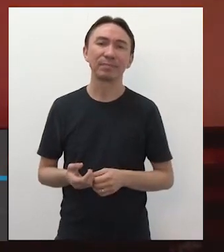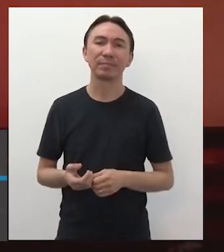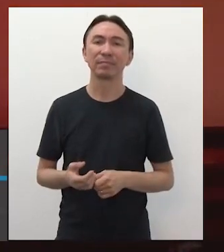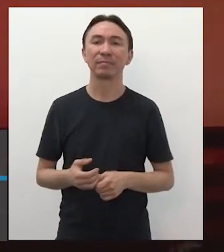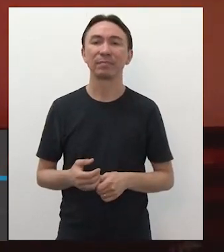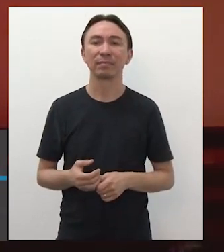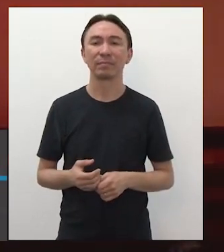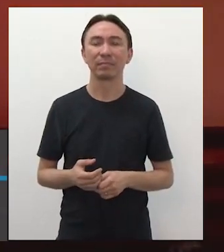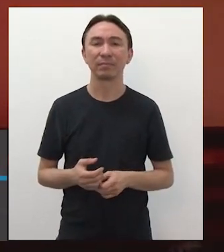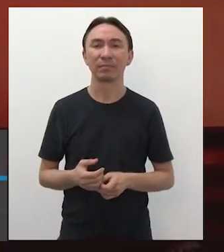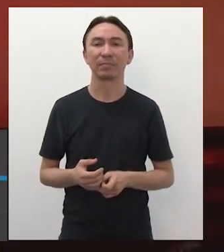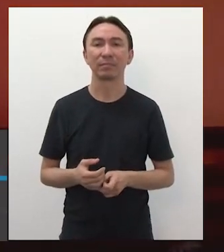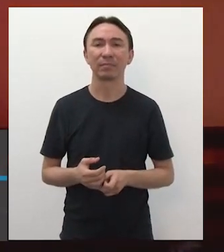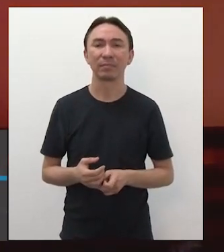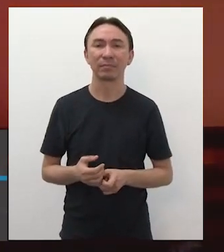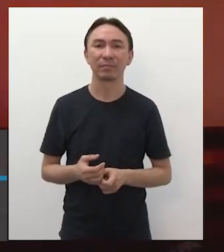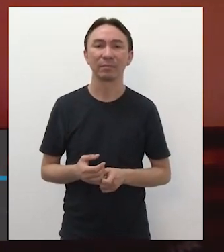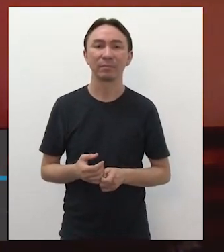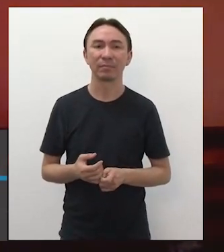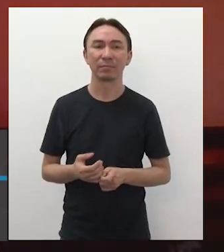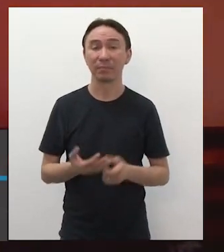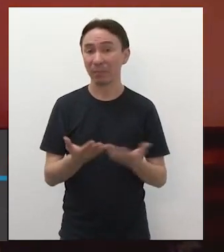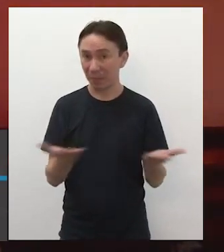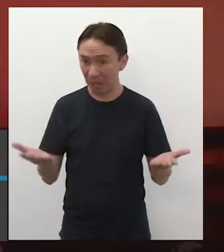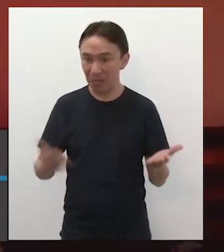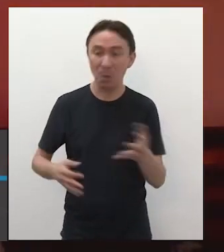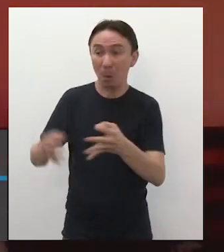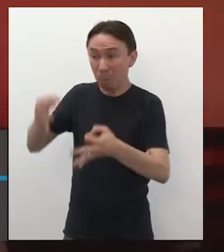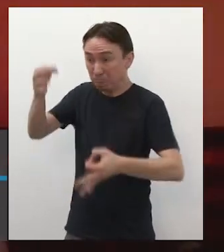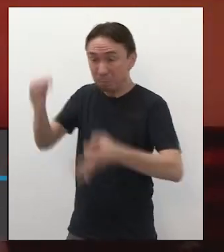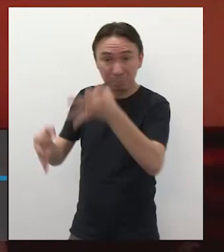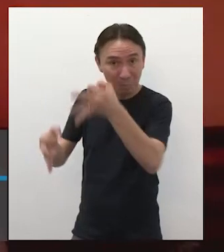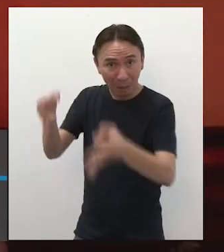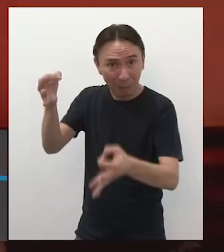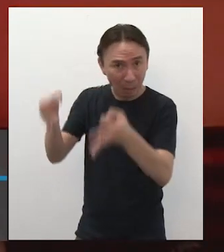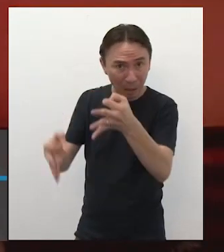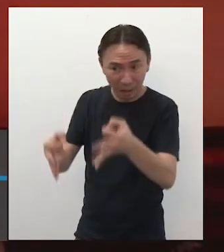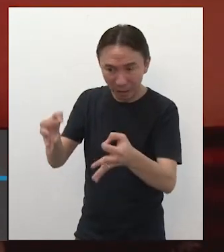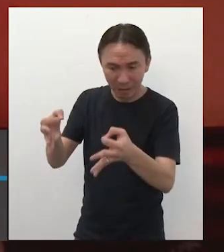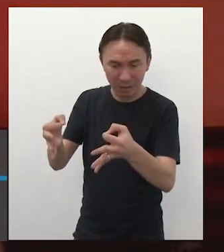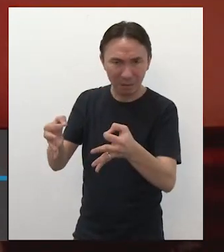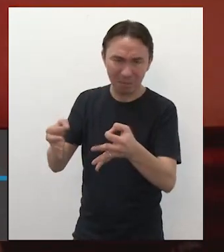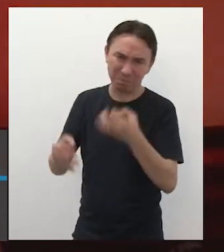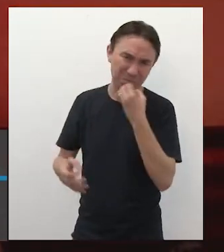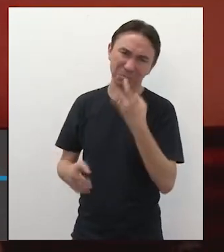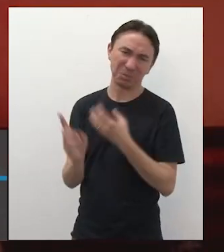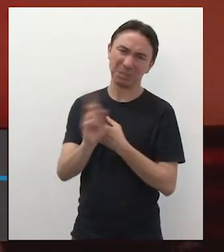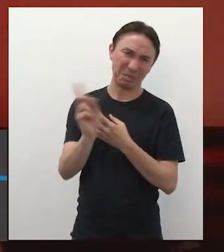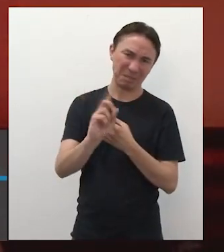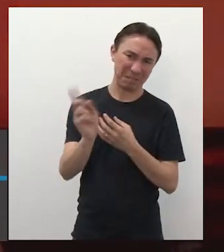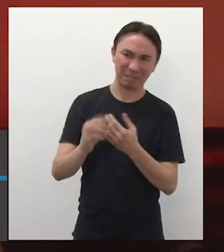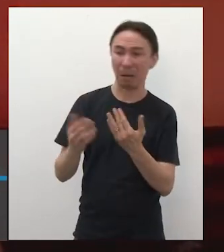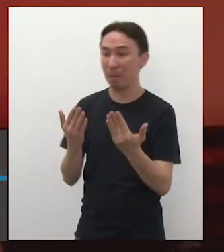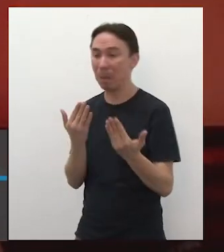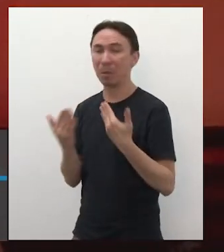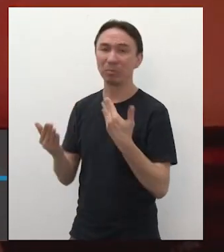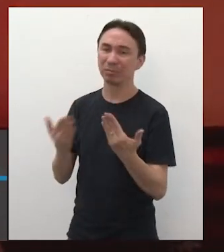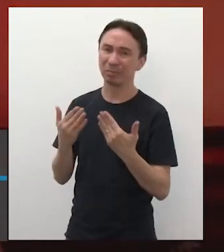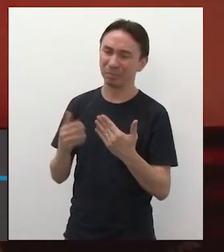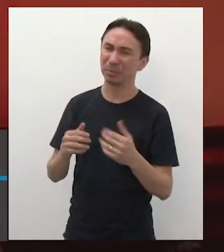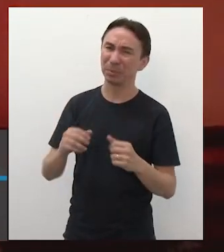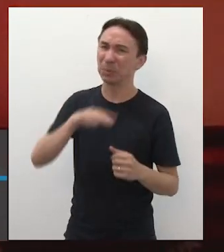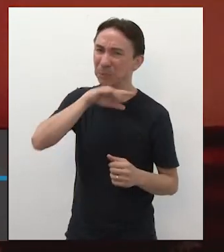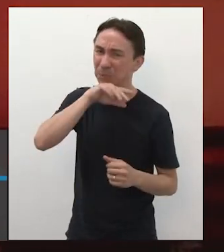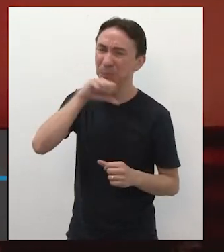boa interação essa que é calcada em julgamento. Mas eu entendo também, nessa pergunta, eu acho que isso vem, que é